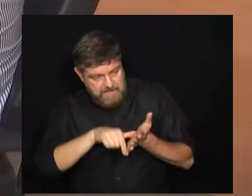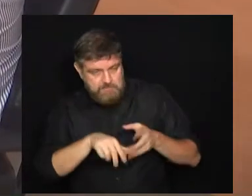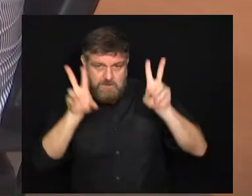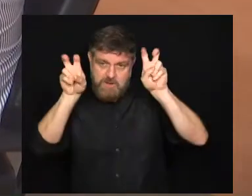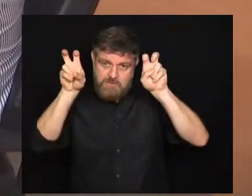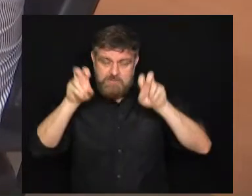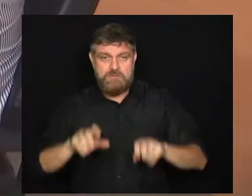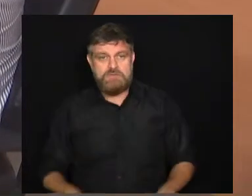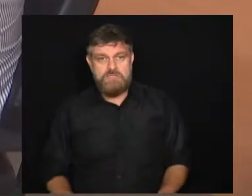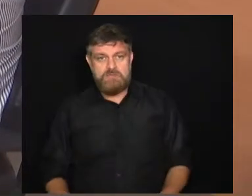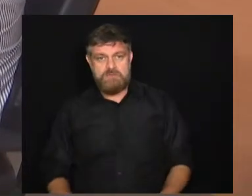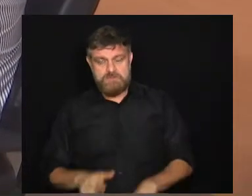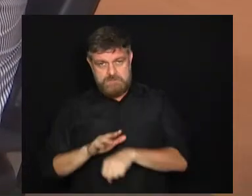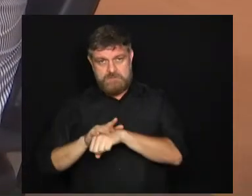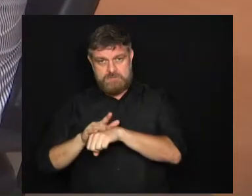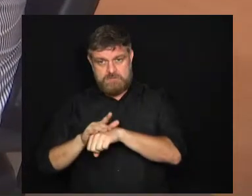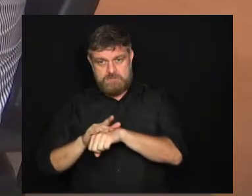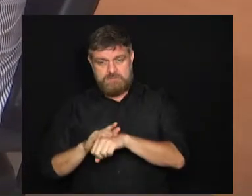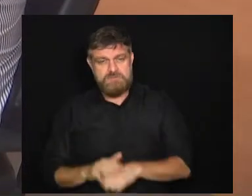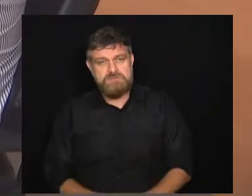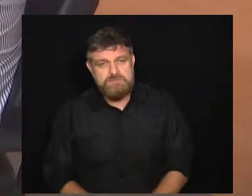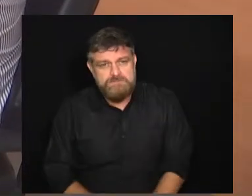mais técnica. Pode ser? Muito obrigado.